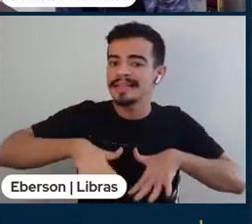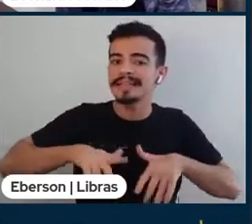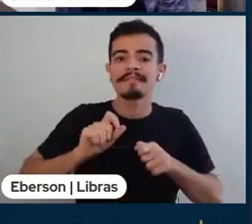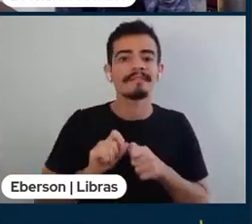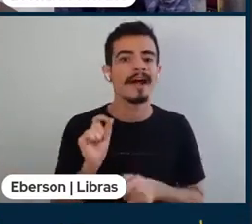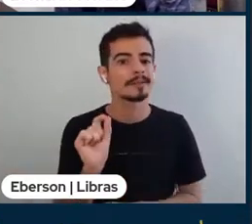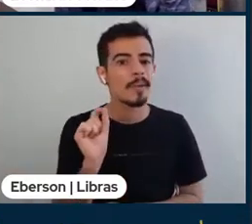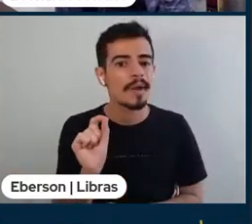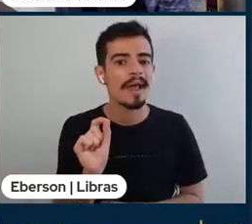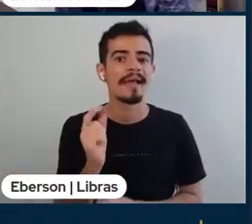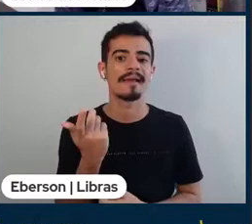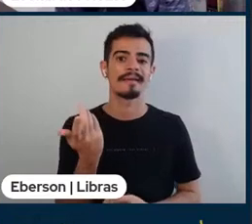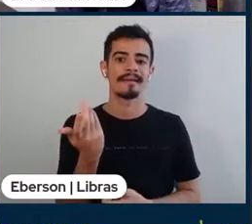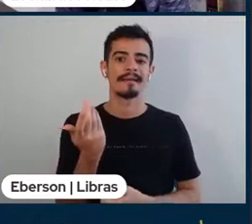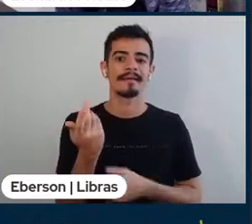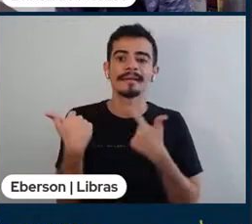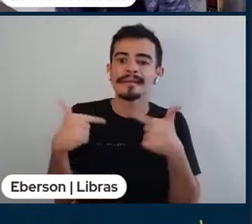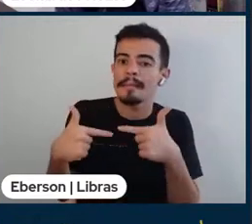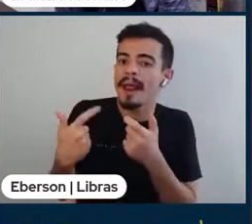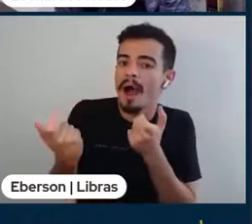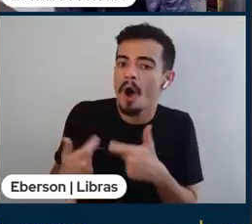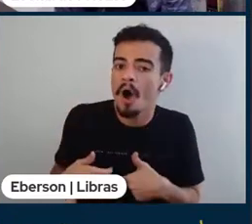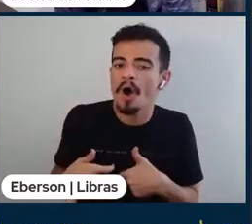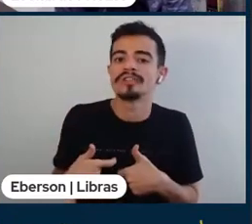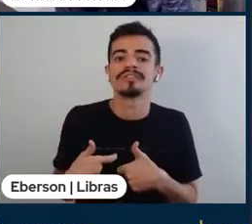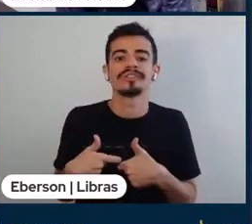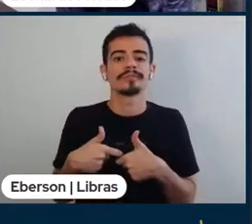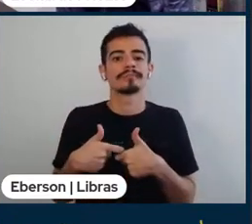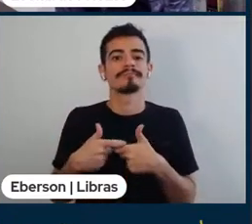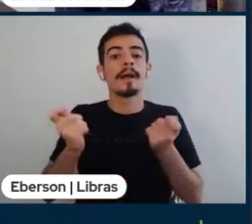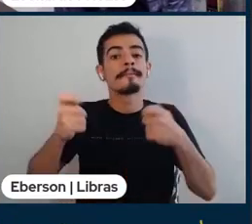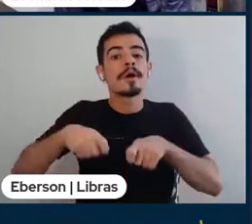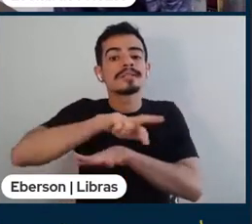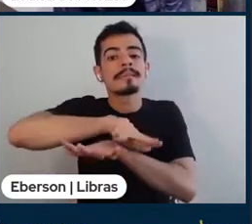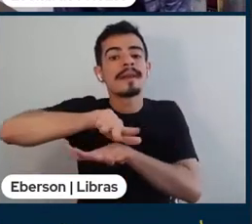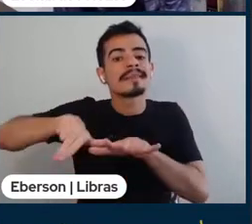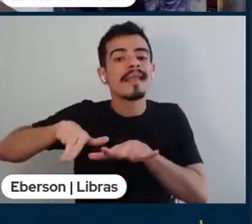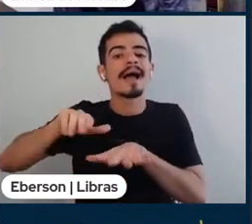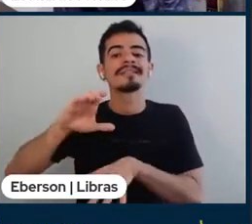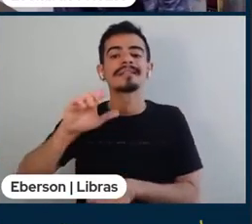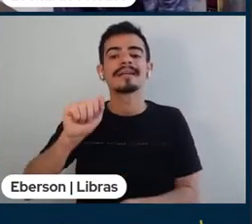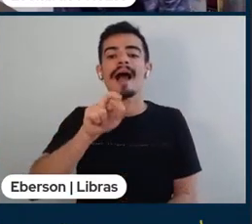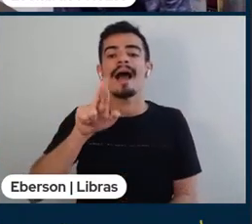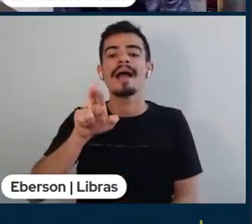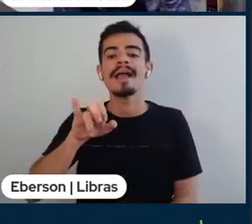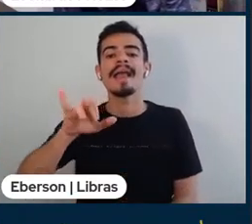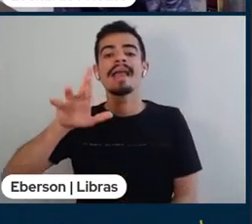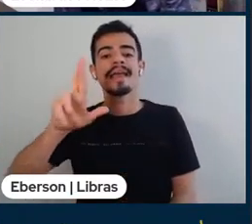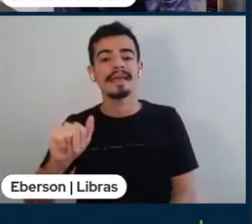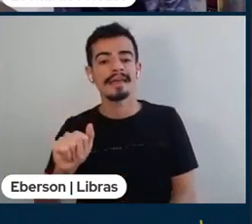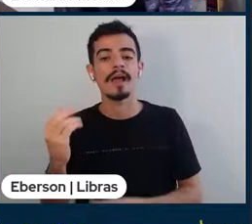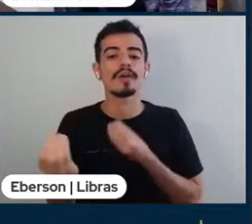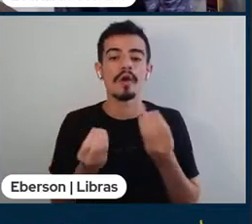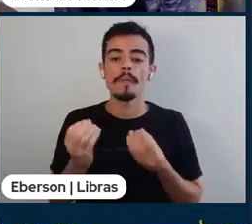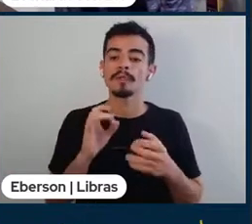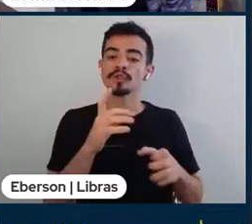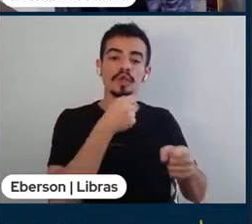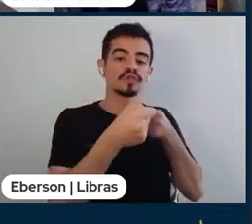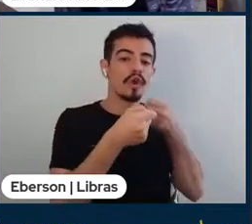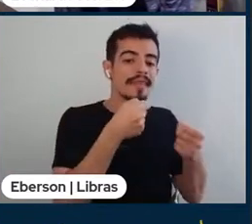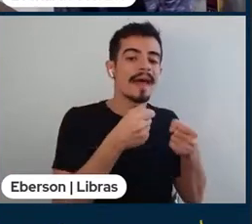estavam e quais eram as possibilidades de carreira, né, que não fosse só jornalismo, assessoria